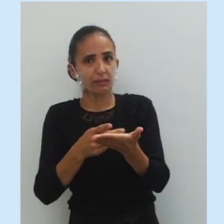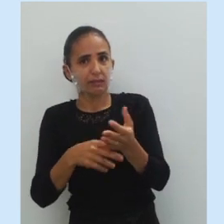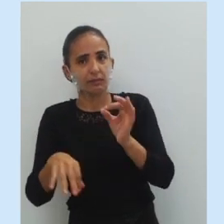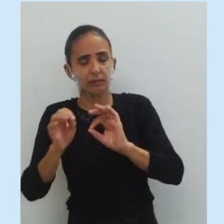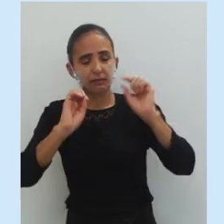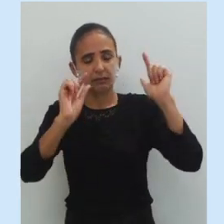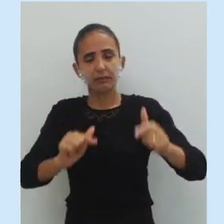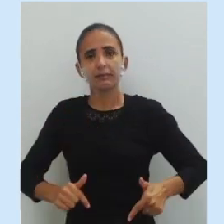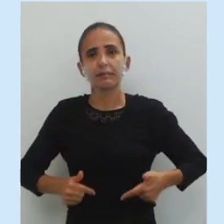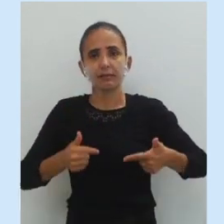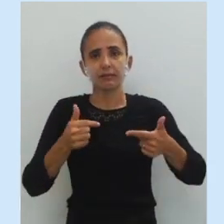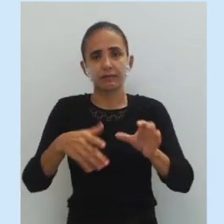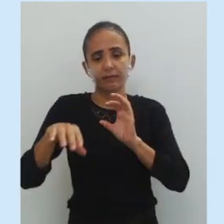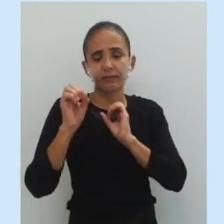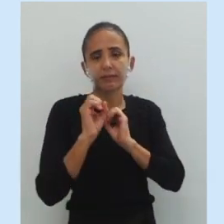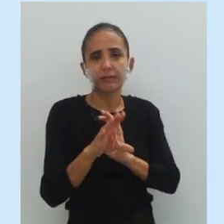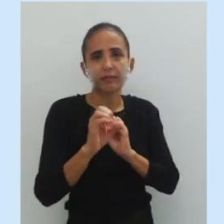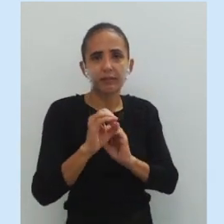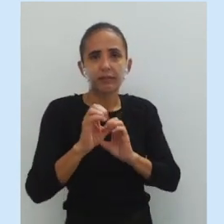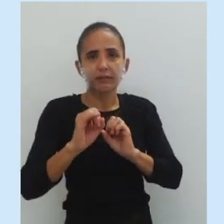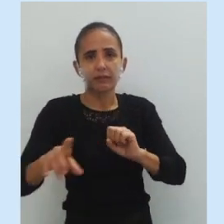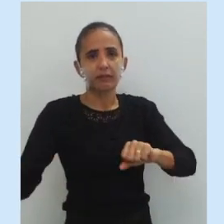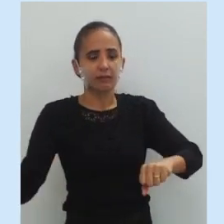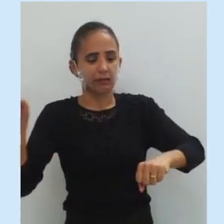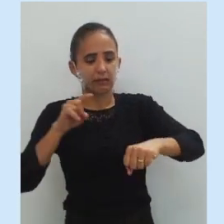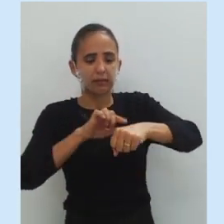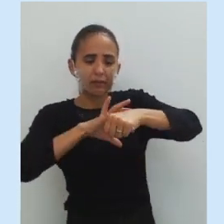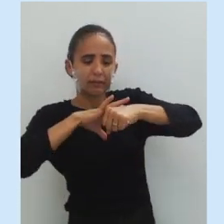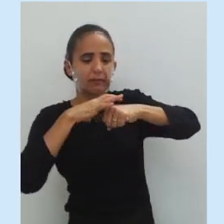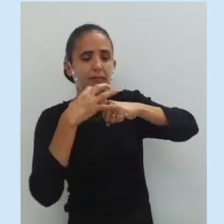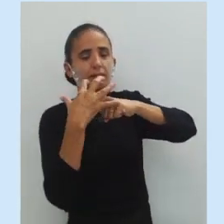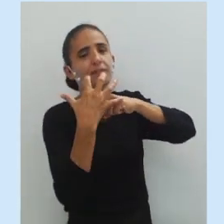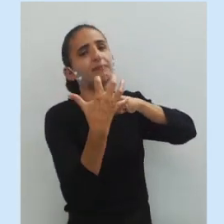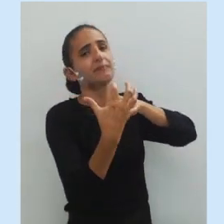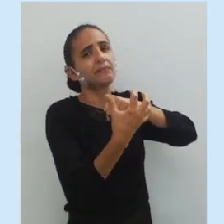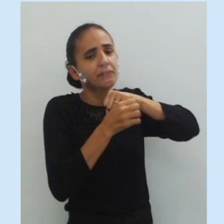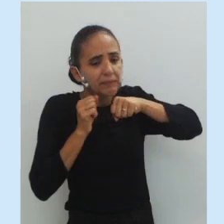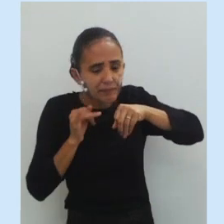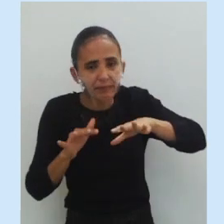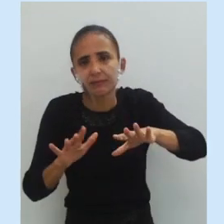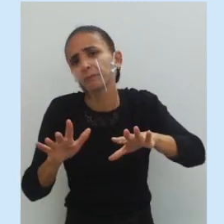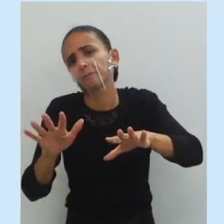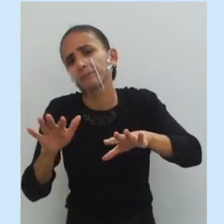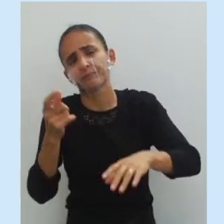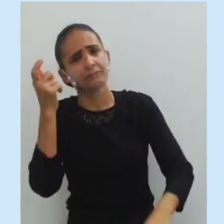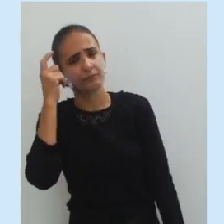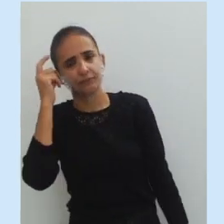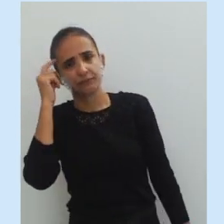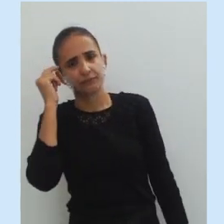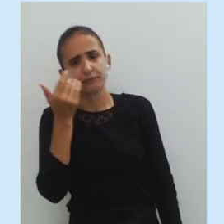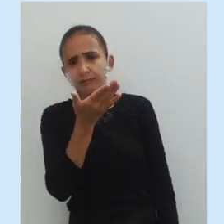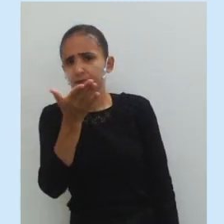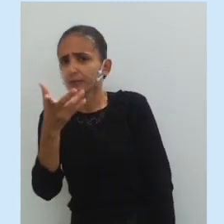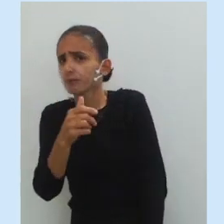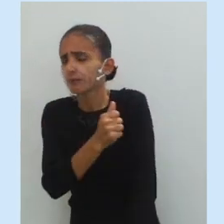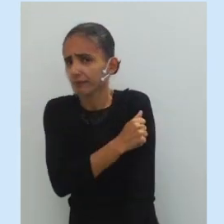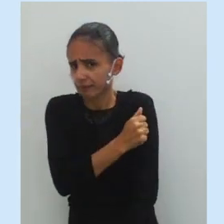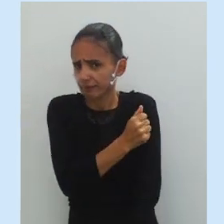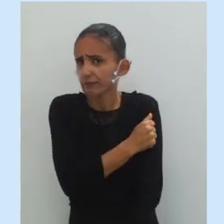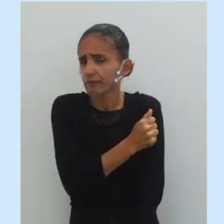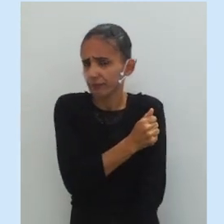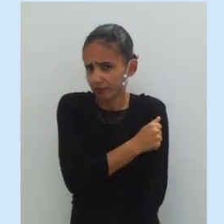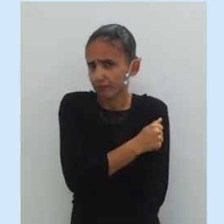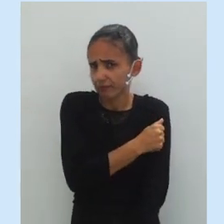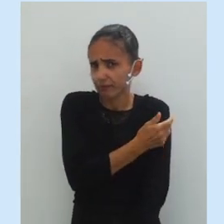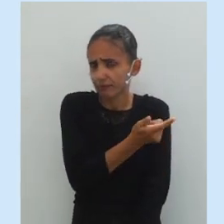os desafios da educação em tempos de pandemia. Nesse tempo de pandemia, você, aluno,